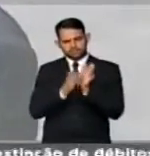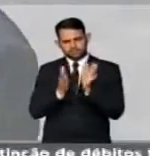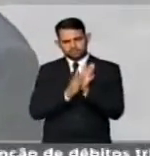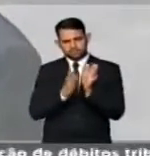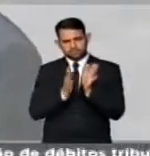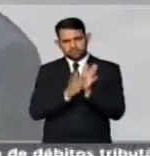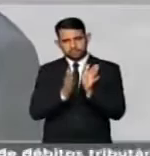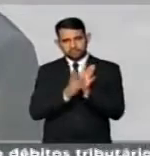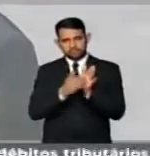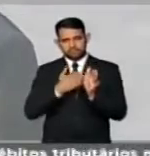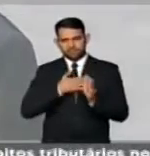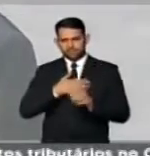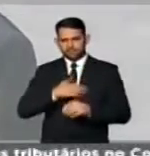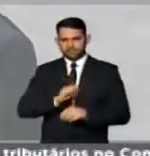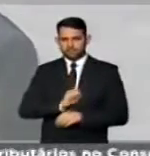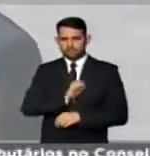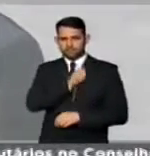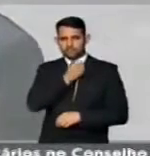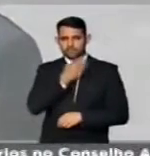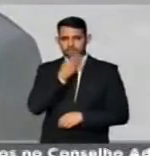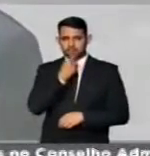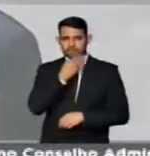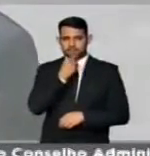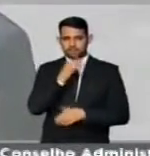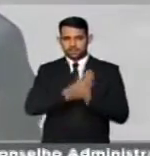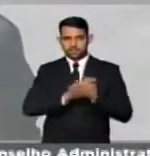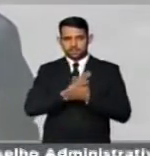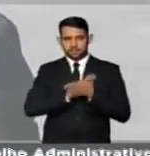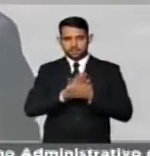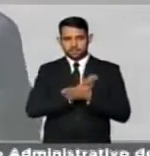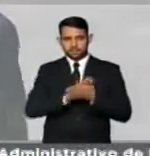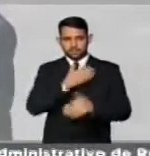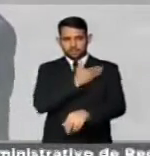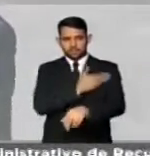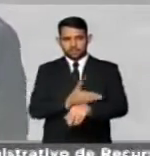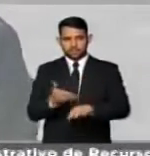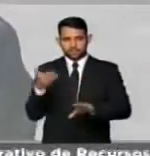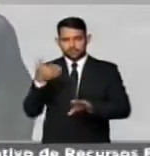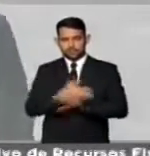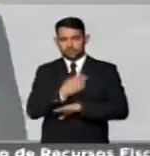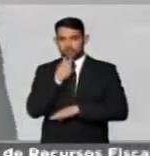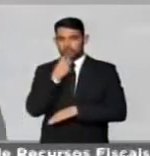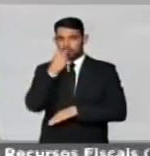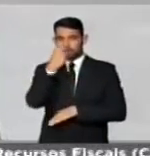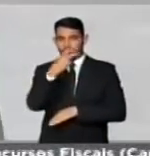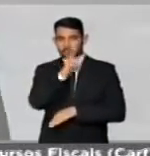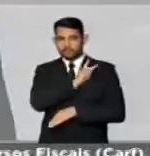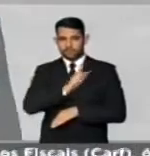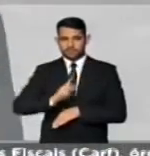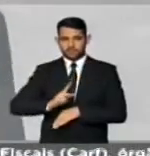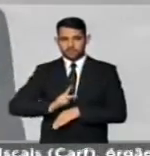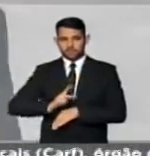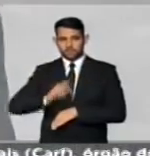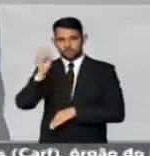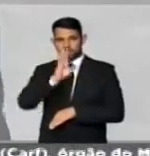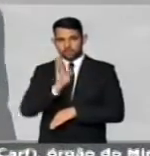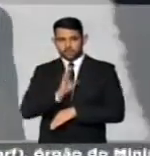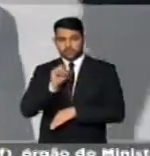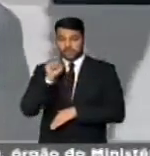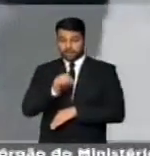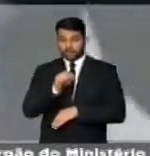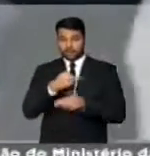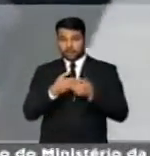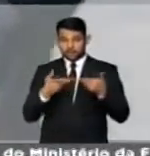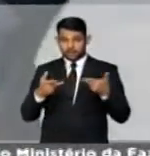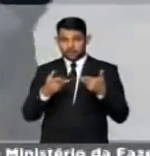Dilma e meu repúdio para a macharada que não tem educação vir vaiar a presidente da República. Isso é uma